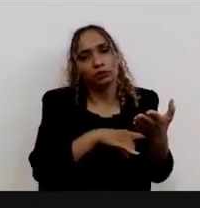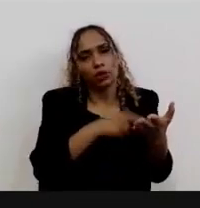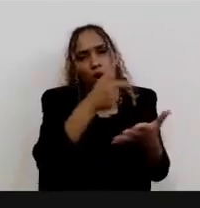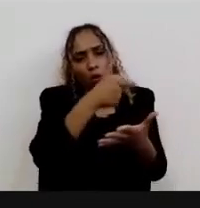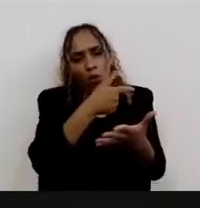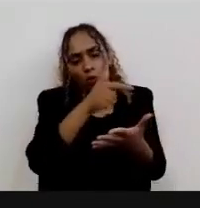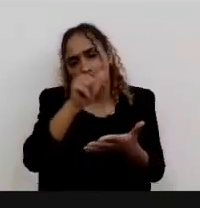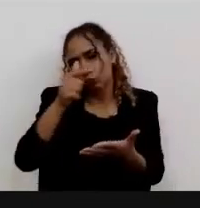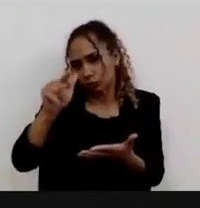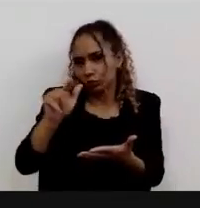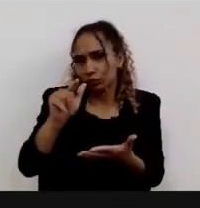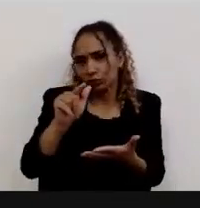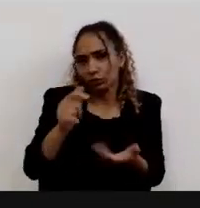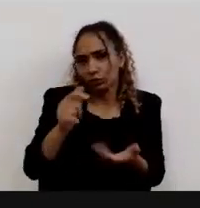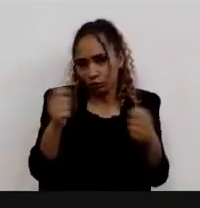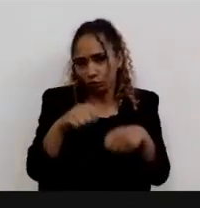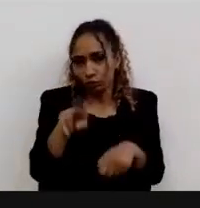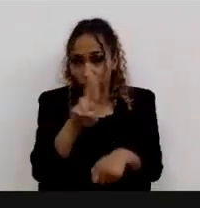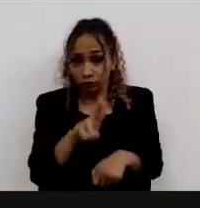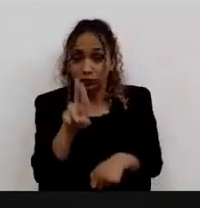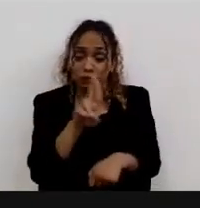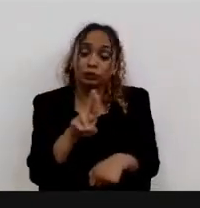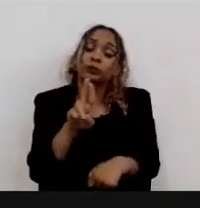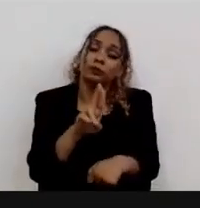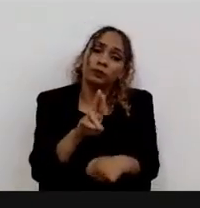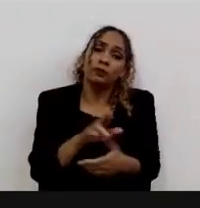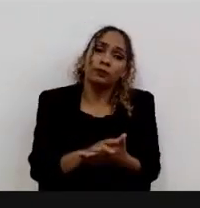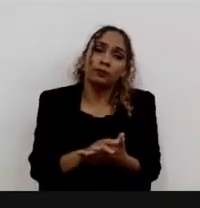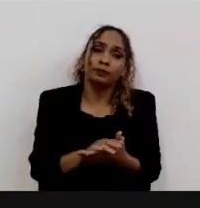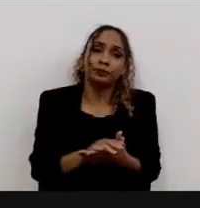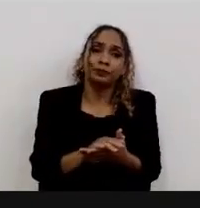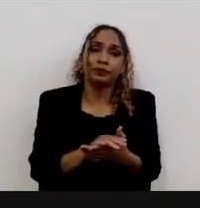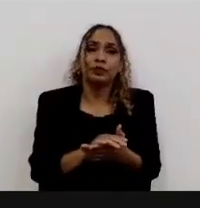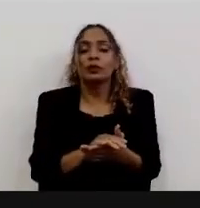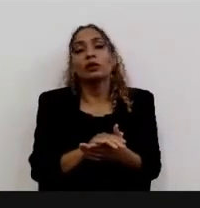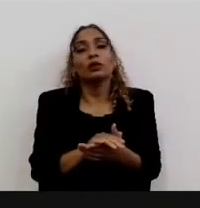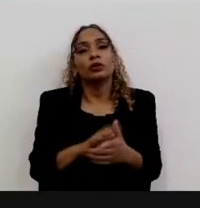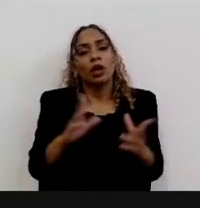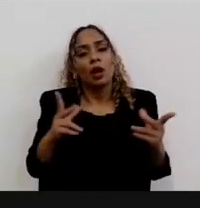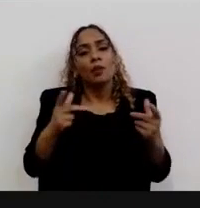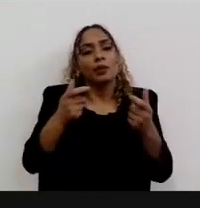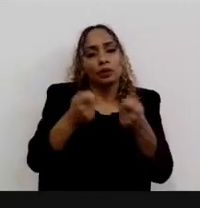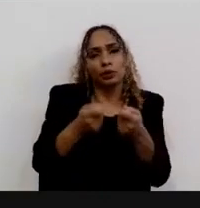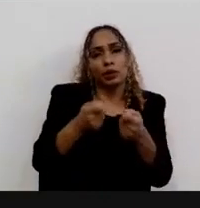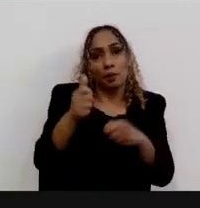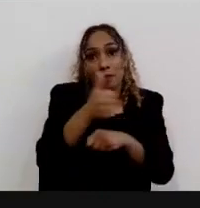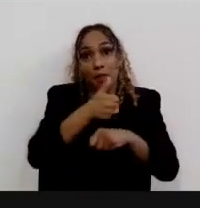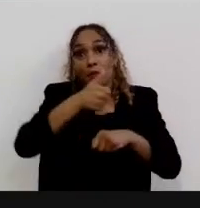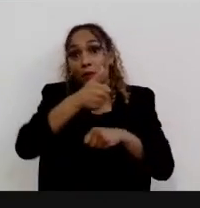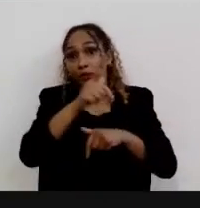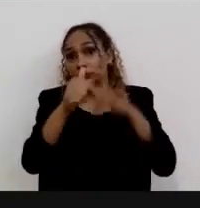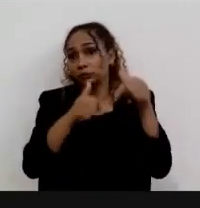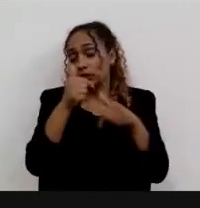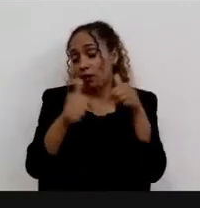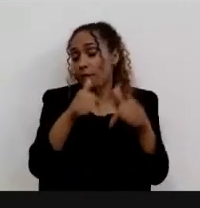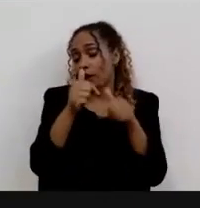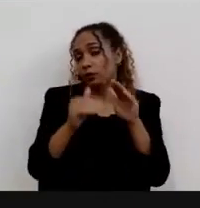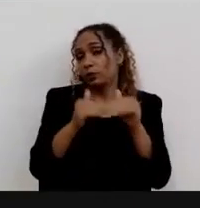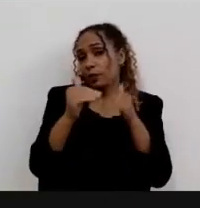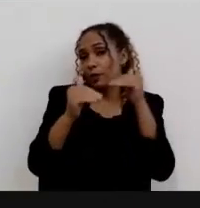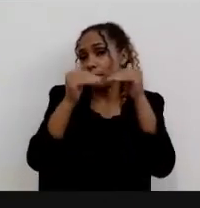possam fazer uso, né? É uma inovação porque trata de aprimoramento no processo de trabalho e tem um potencial